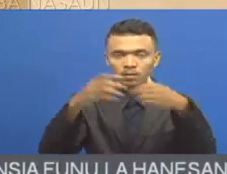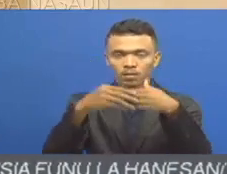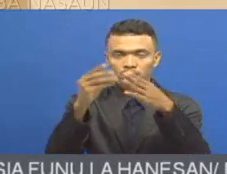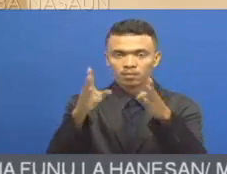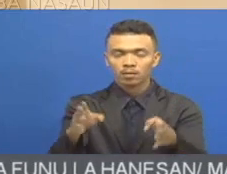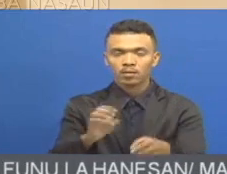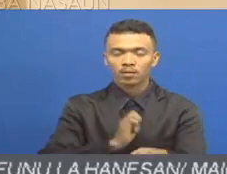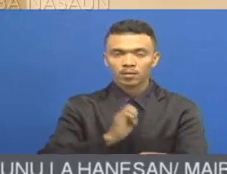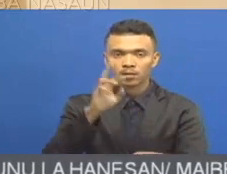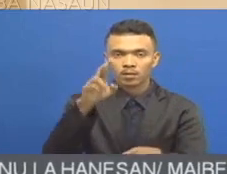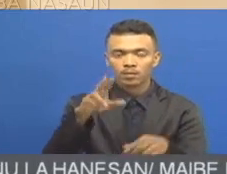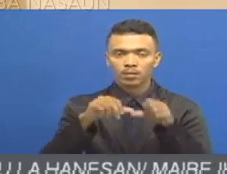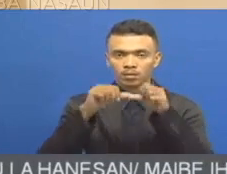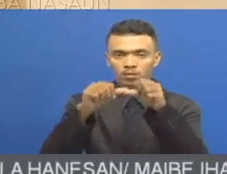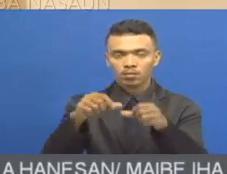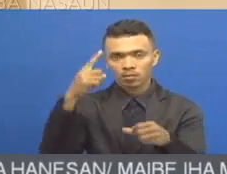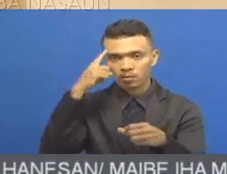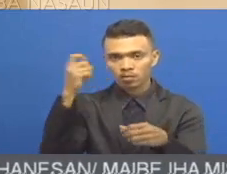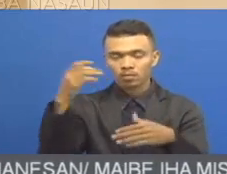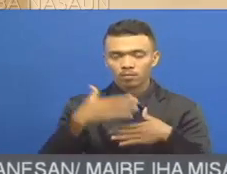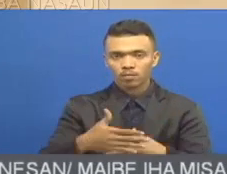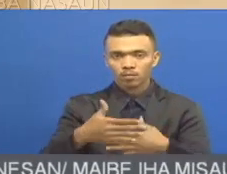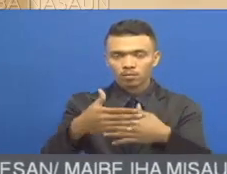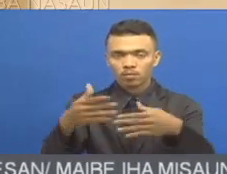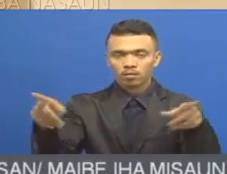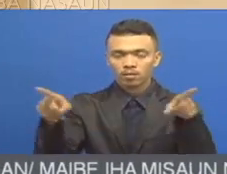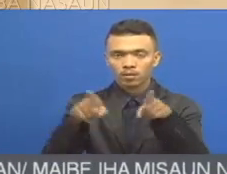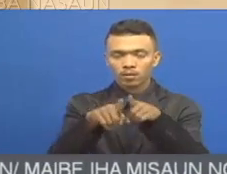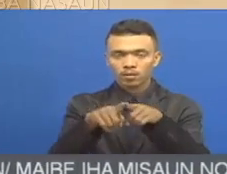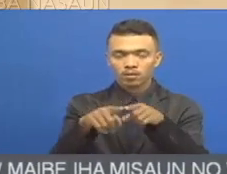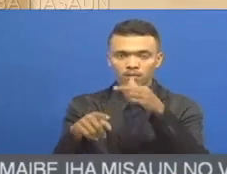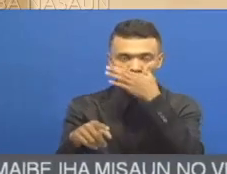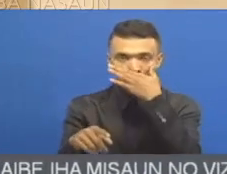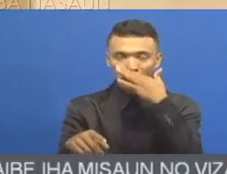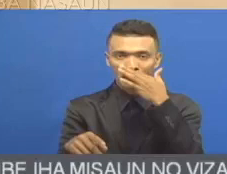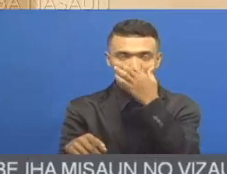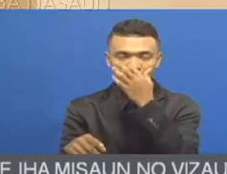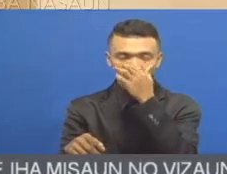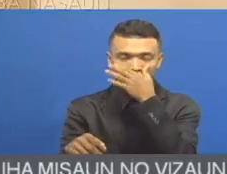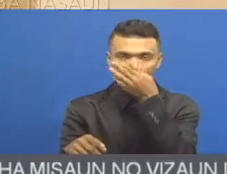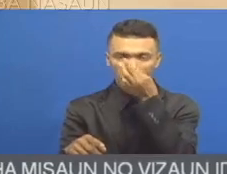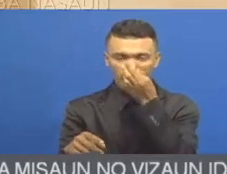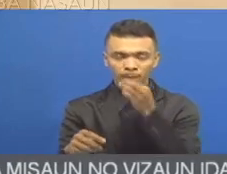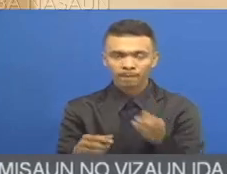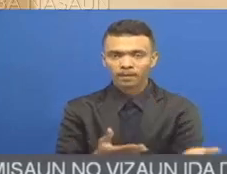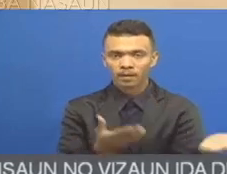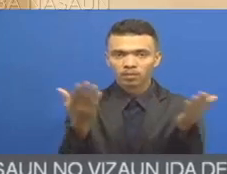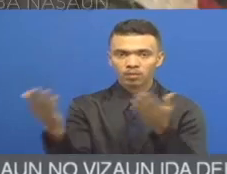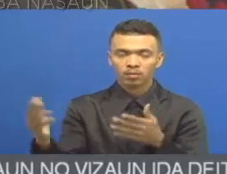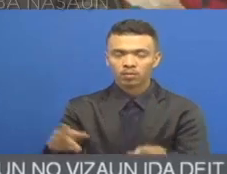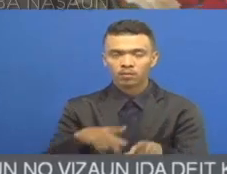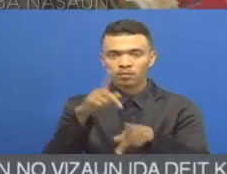Onsera e tá continua também de progresso nem acá a nessa nome a metetene a tolori povo ba vida